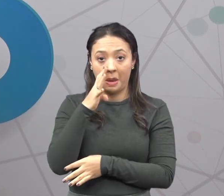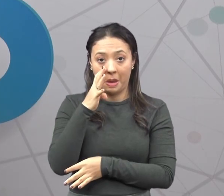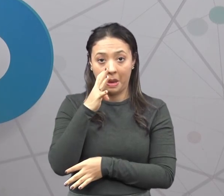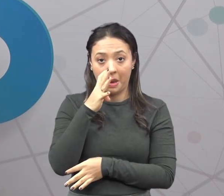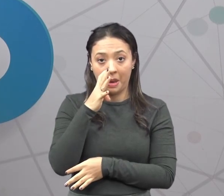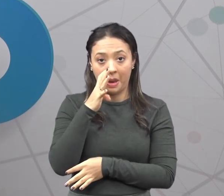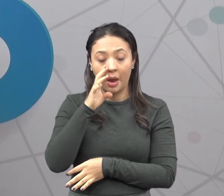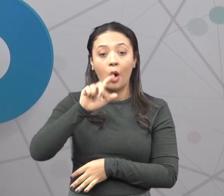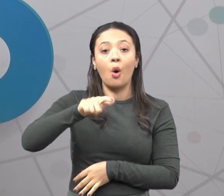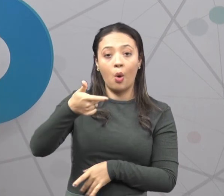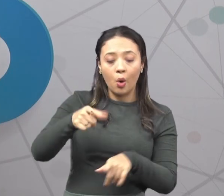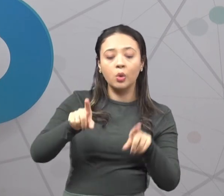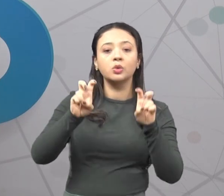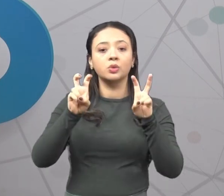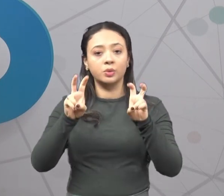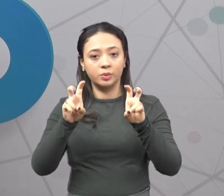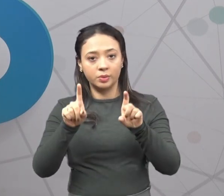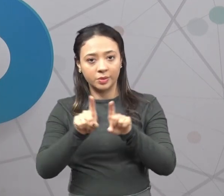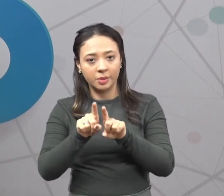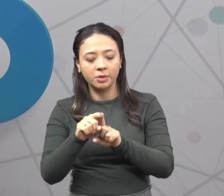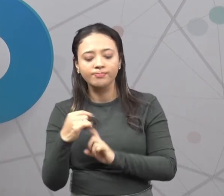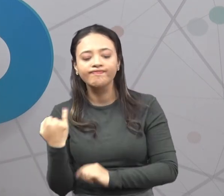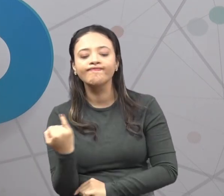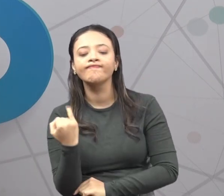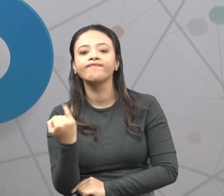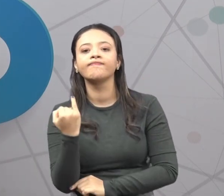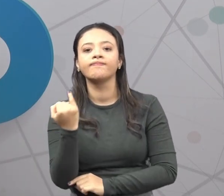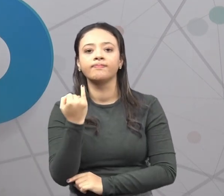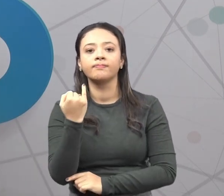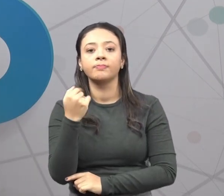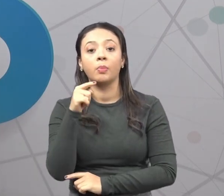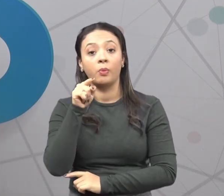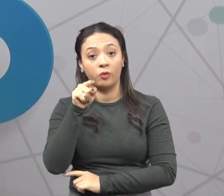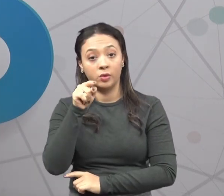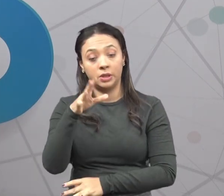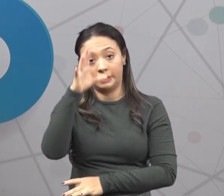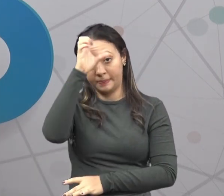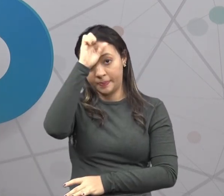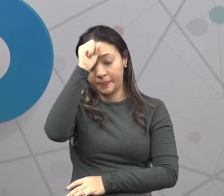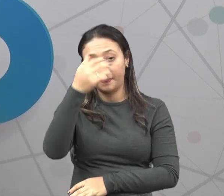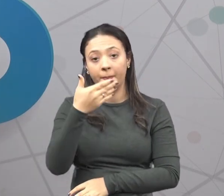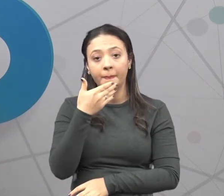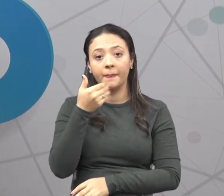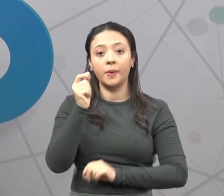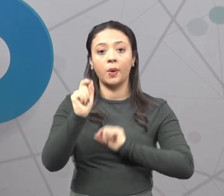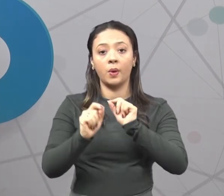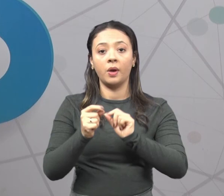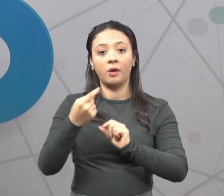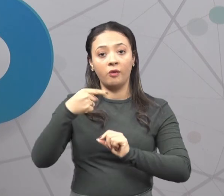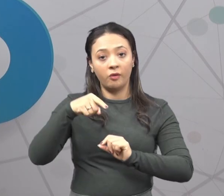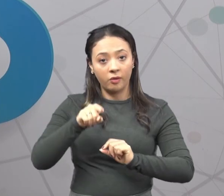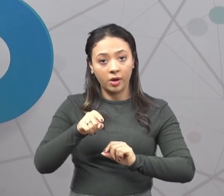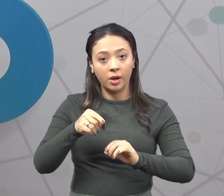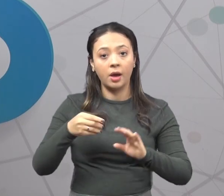outros conteúdos muito importantes também para a sua aprendizagem, acesse a